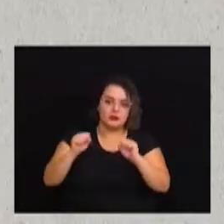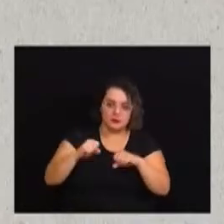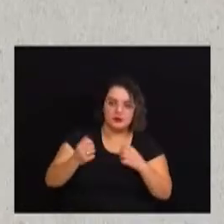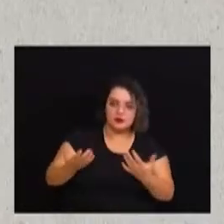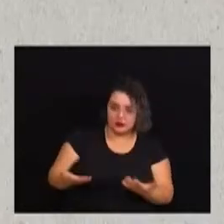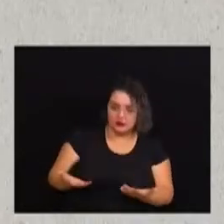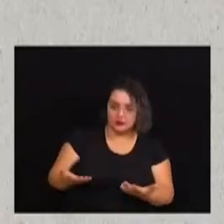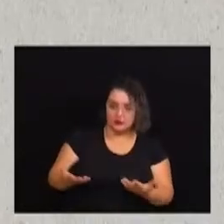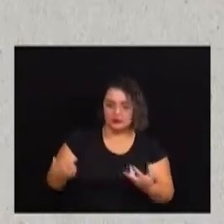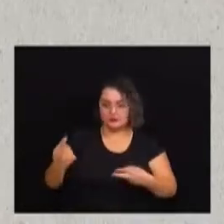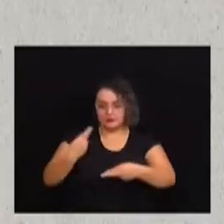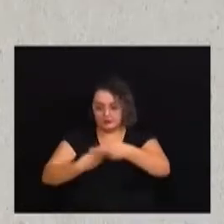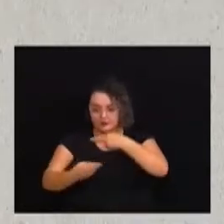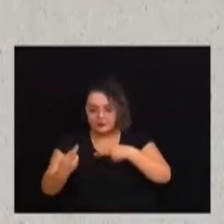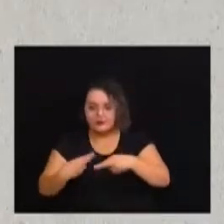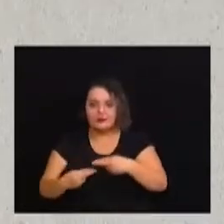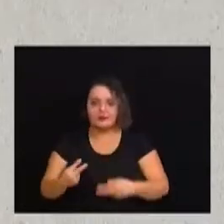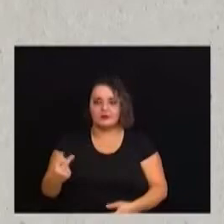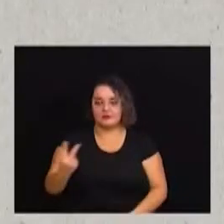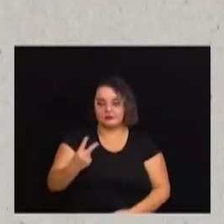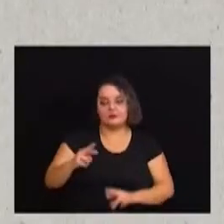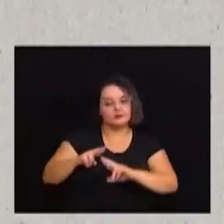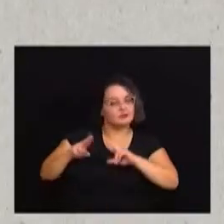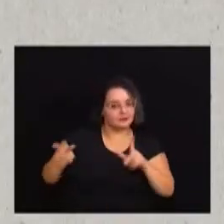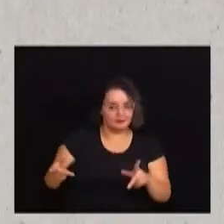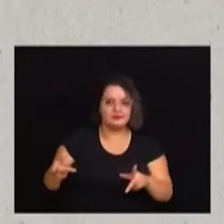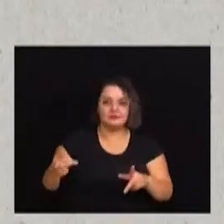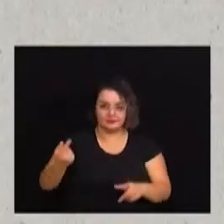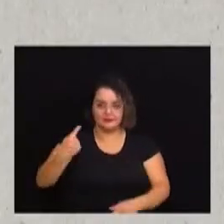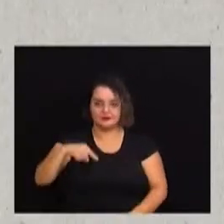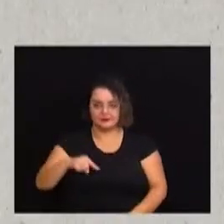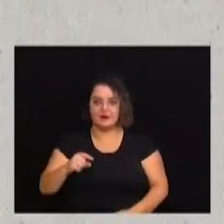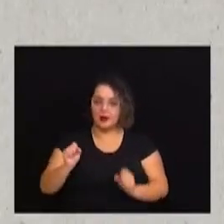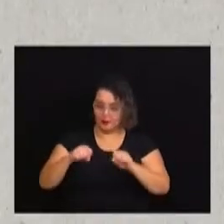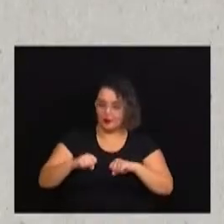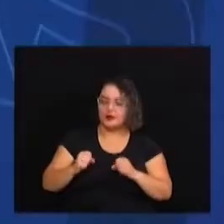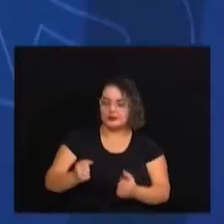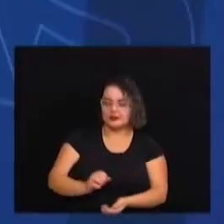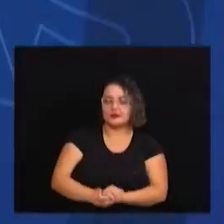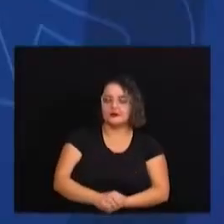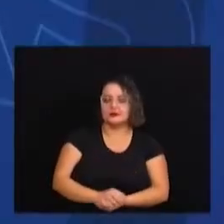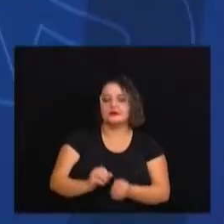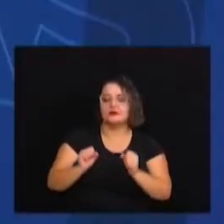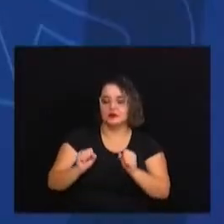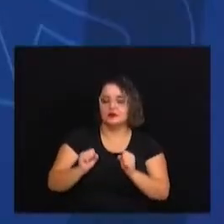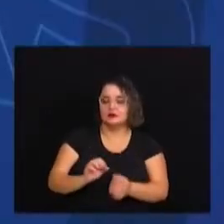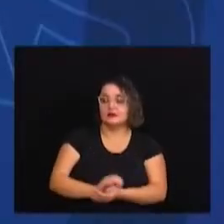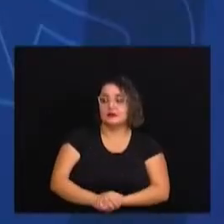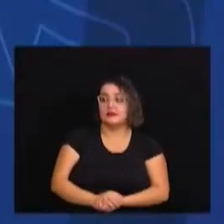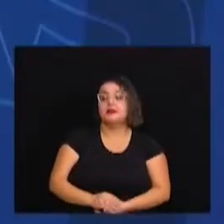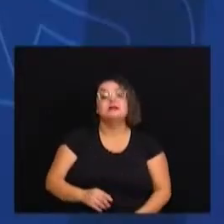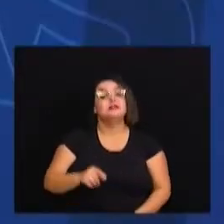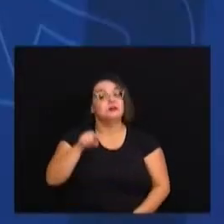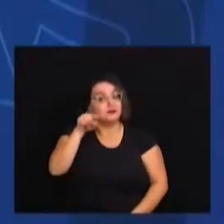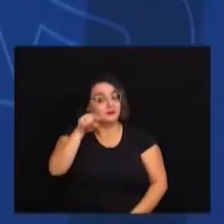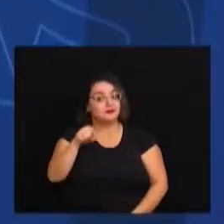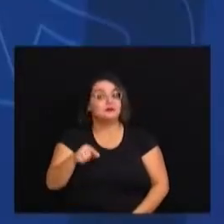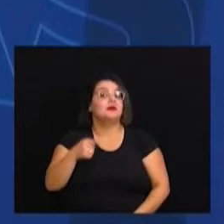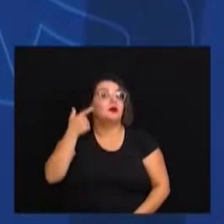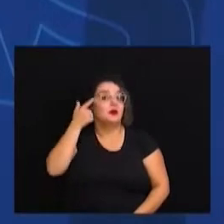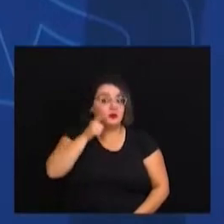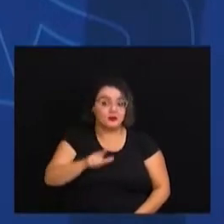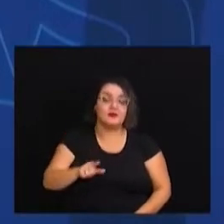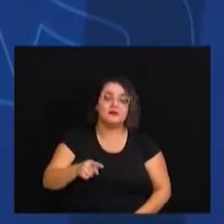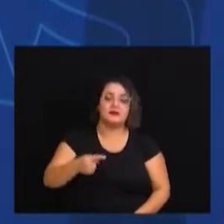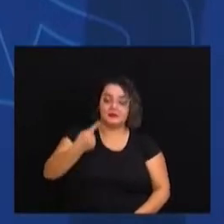sim ter um relacionamento entre essas diferenças de perfil. Quem está aí do outro lado, espero que tenha conseguido se identificar